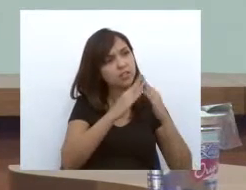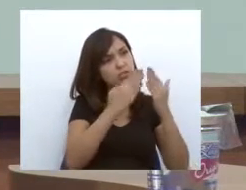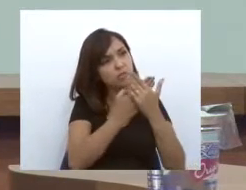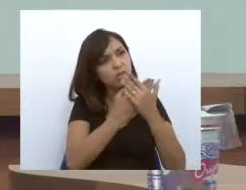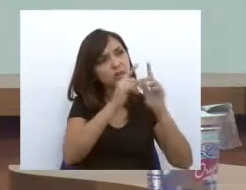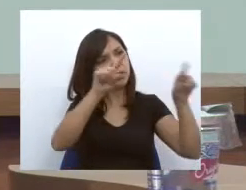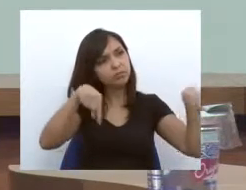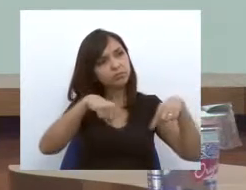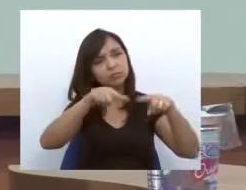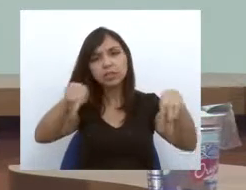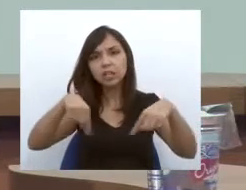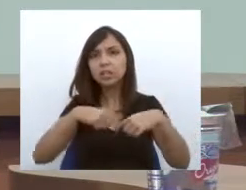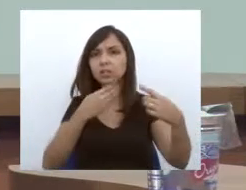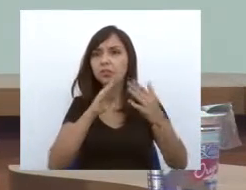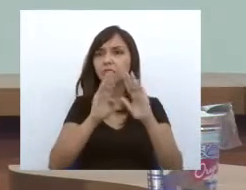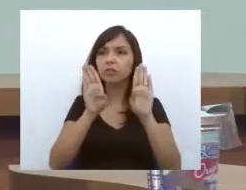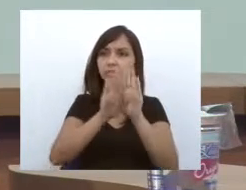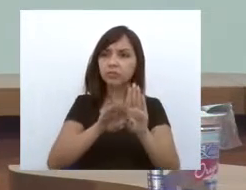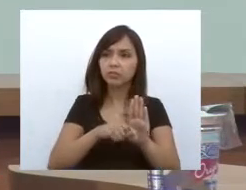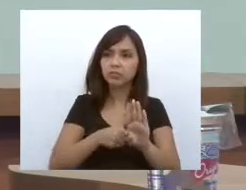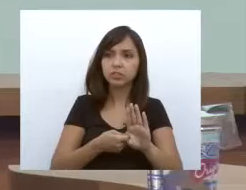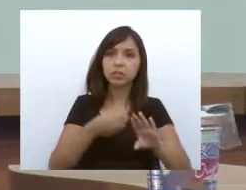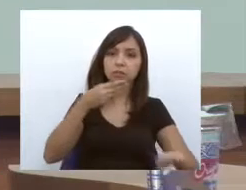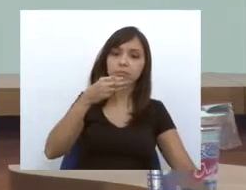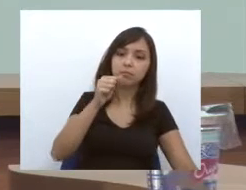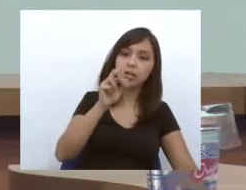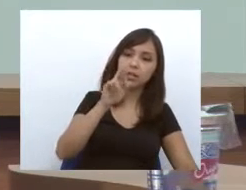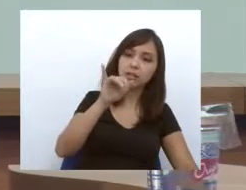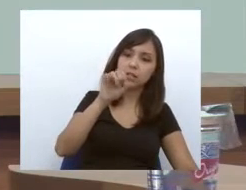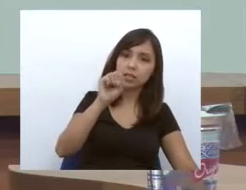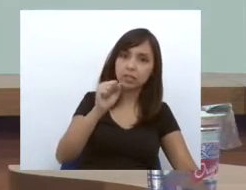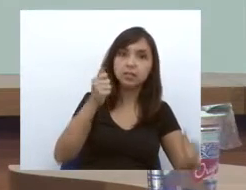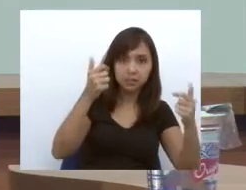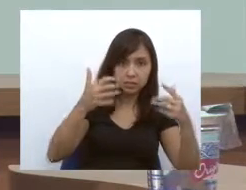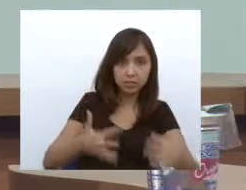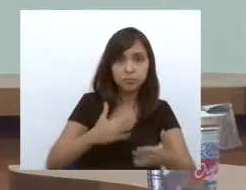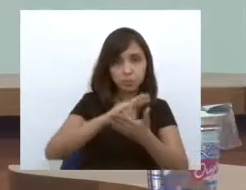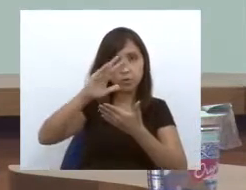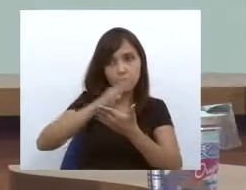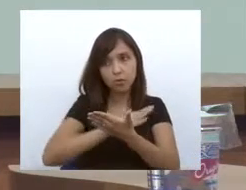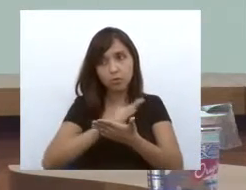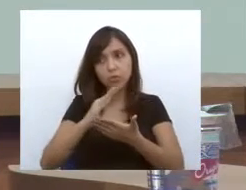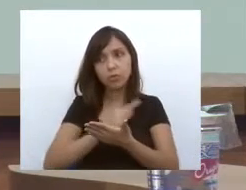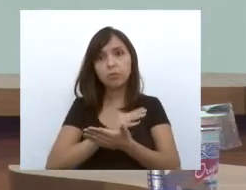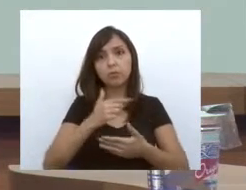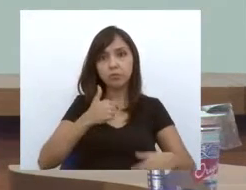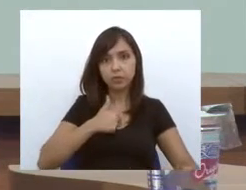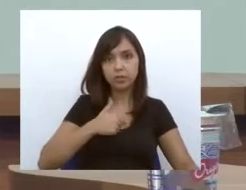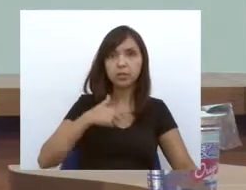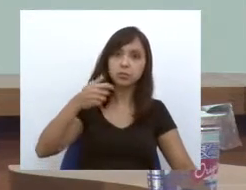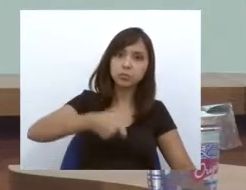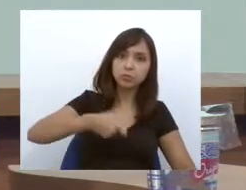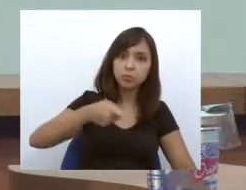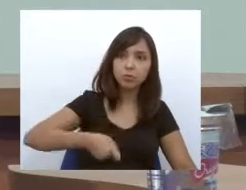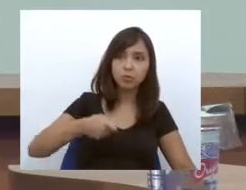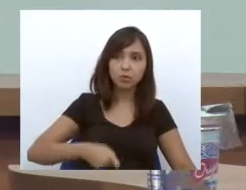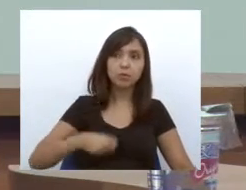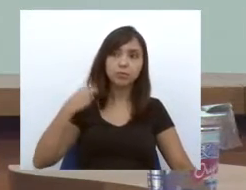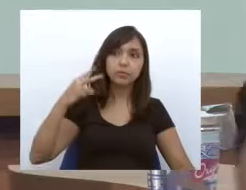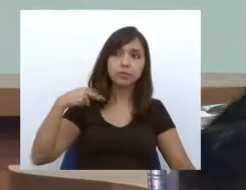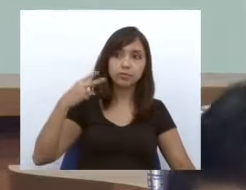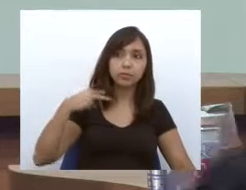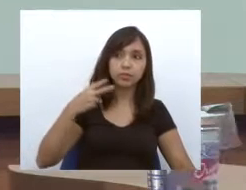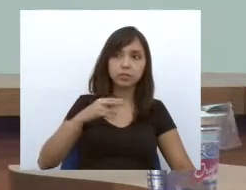salas de aula. A professora Marisa de Sá citou algumas aqui, entre elas eu cobro o